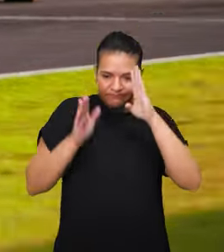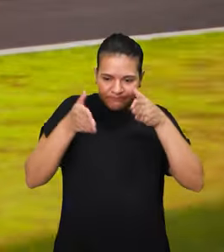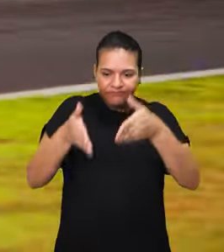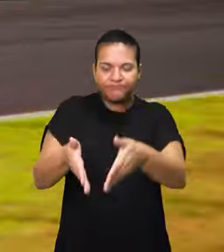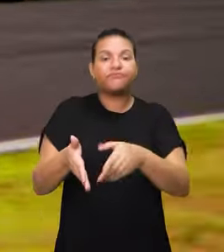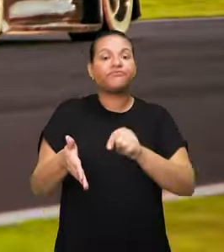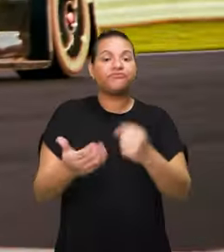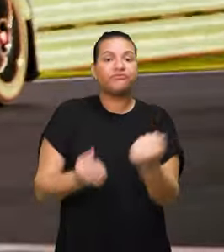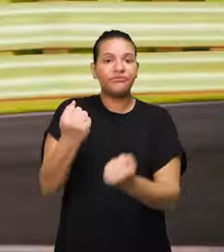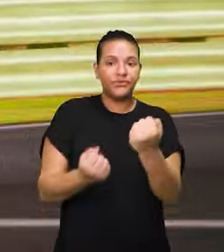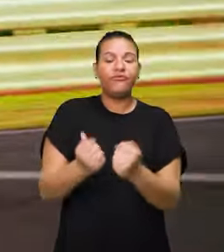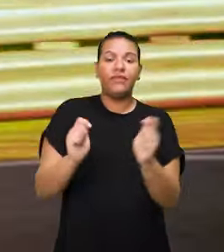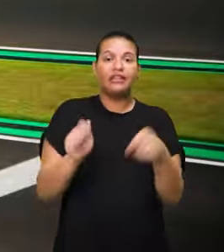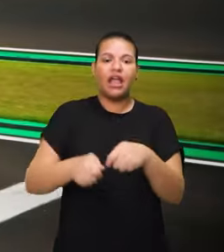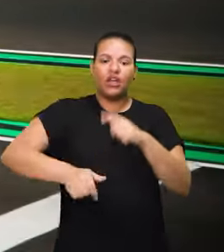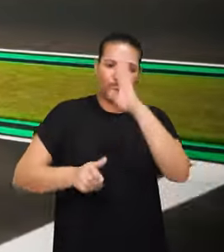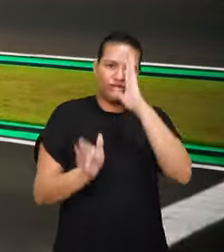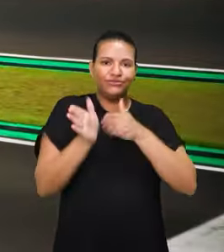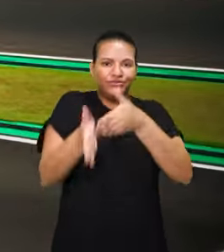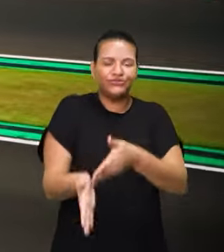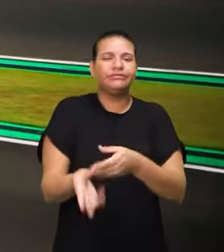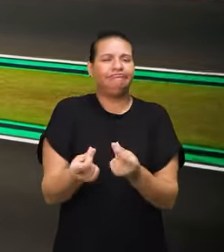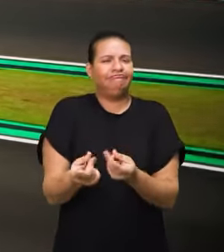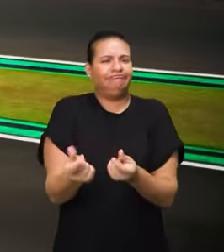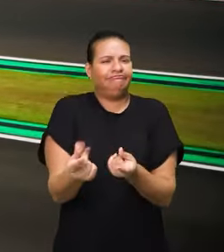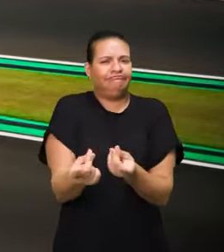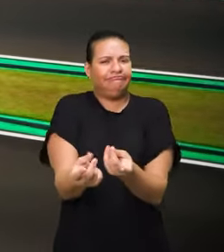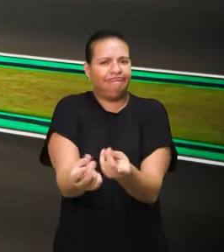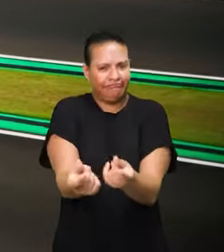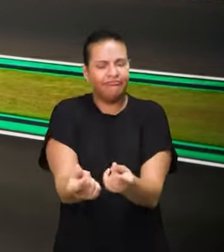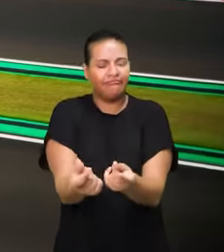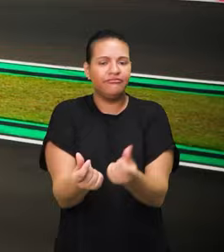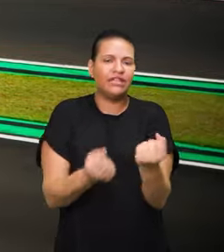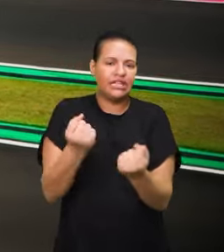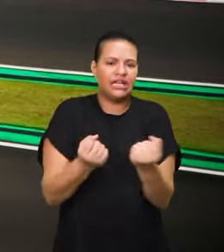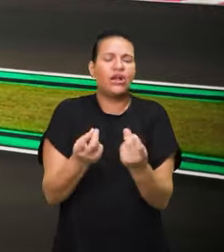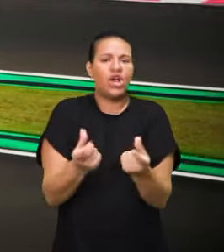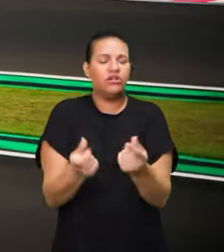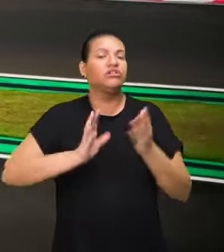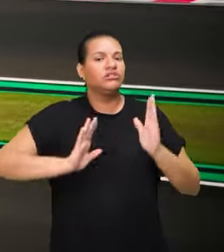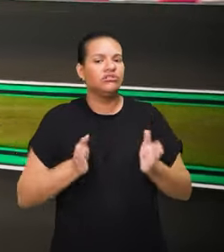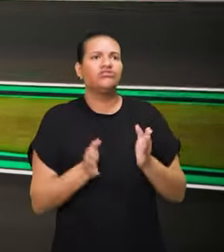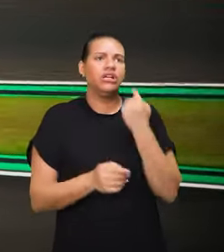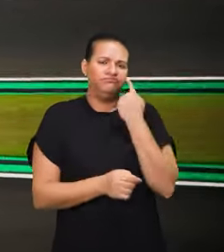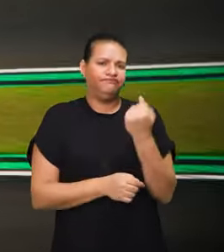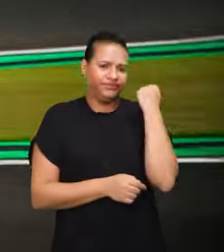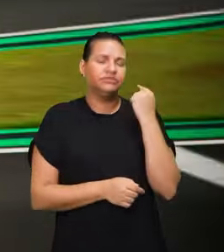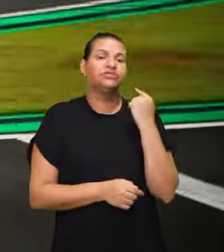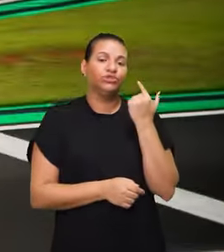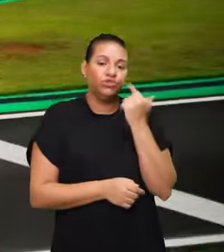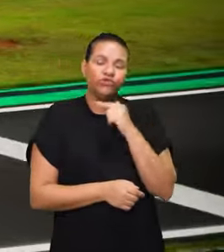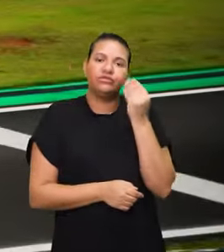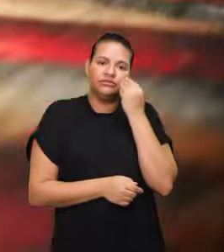focou em testes de confiabilidade do carro pra gente garantir que a gente tá entregando um carro obviamente durável pras equipes é então a gente foi super bem a gente fez até agora